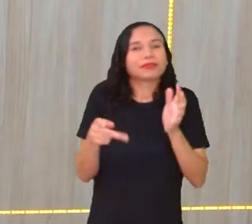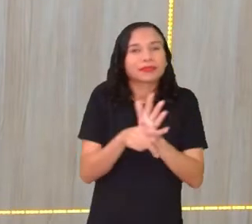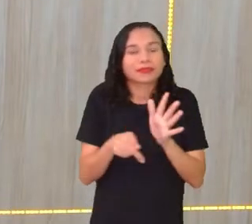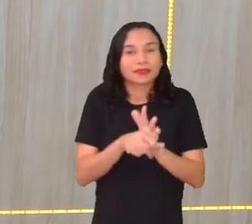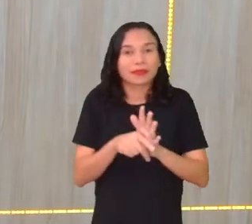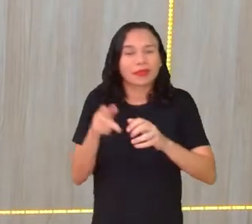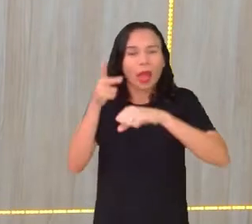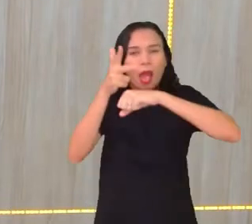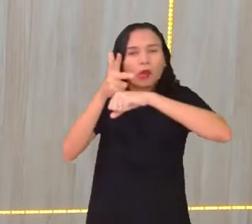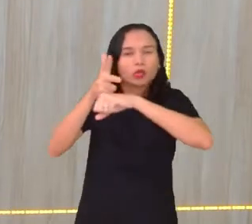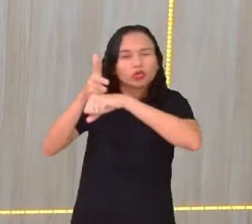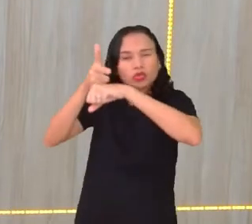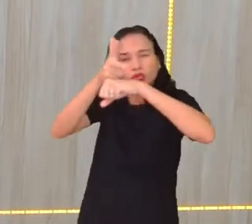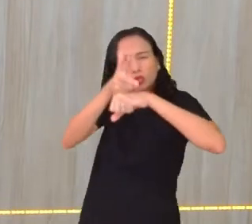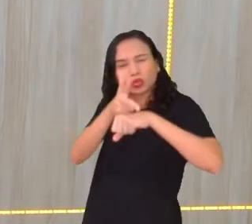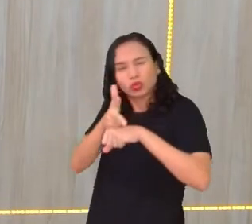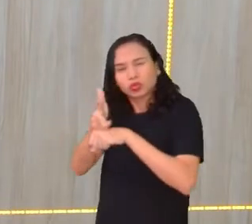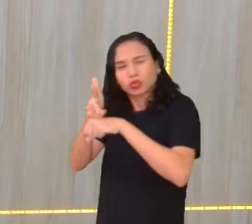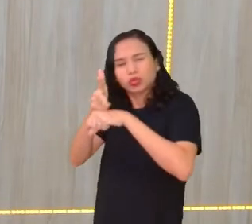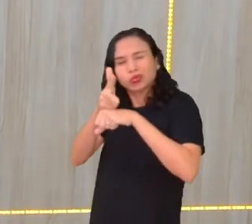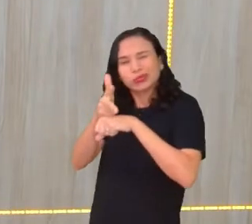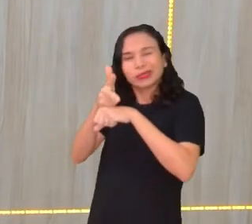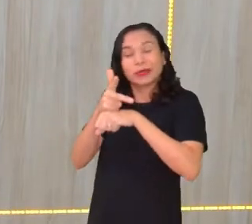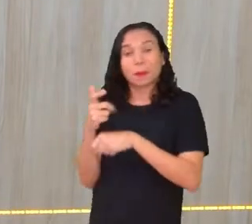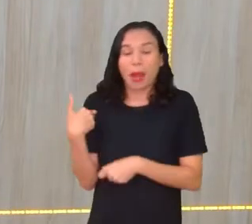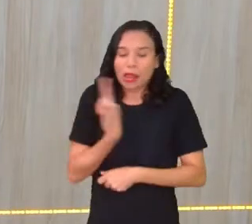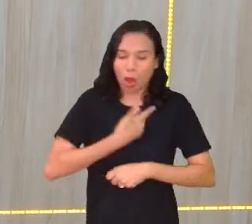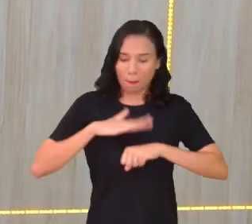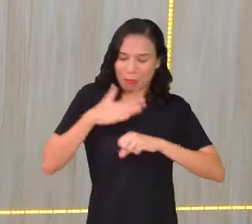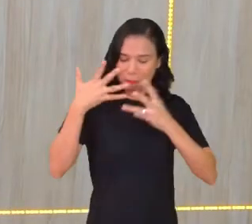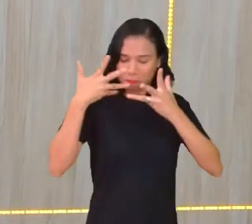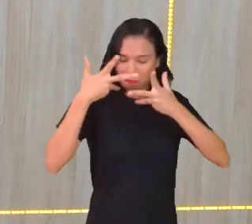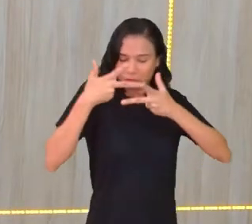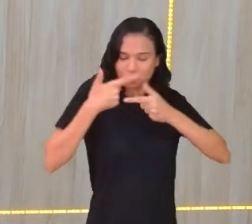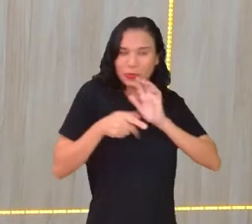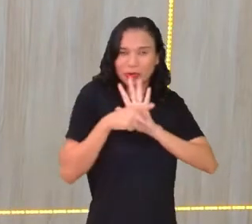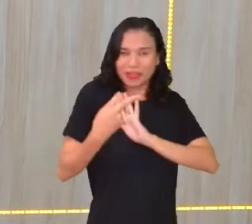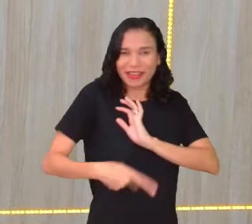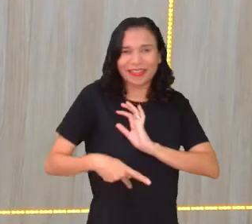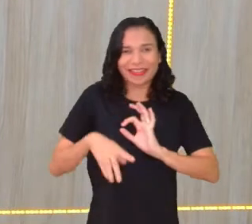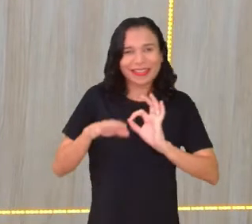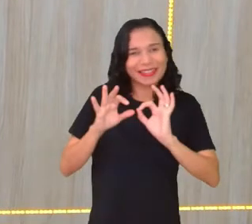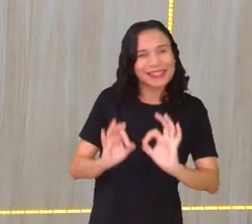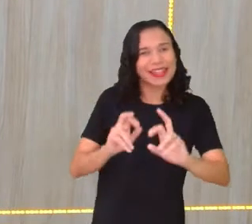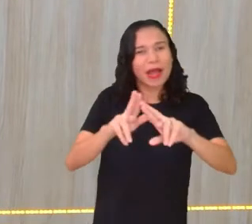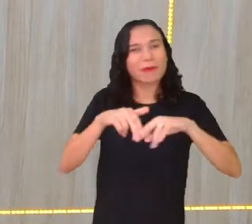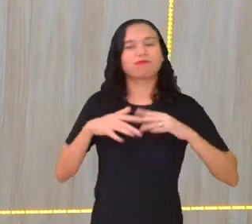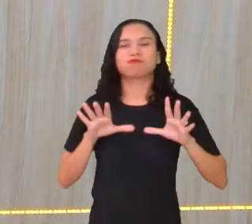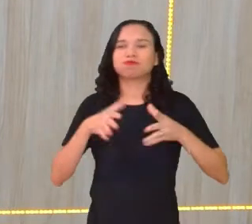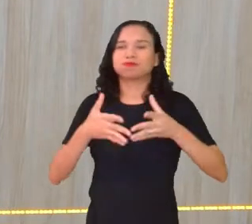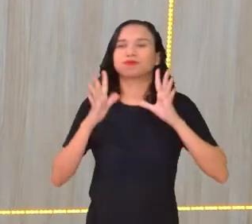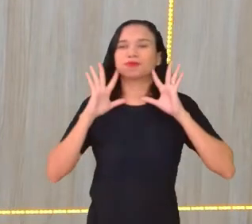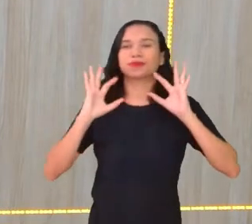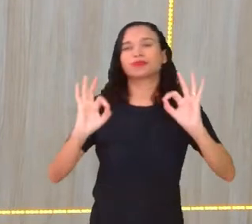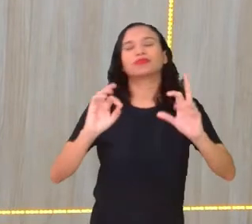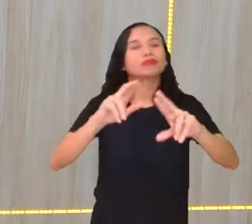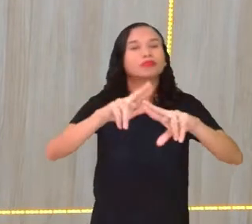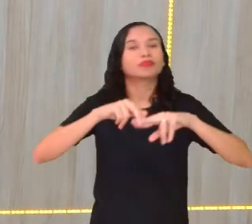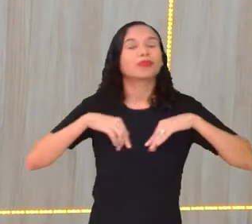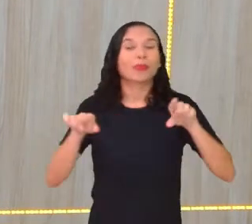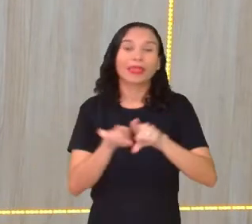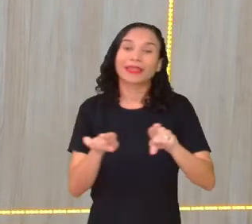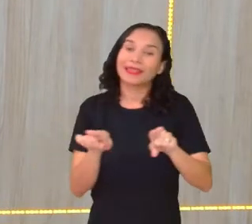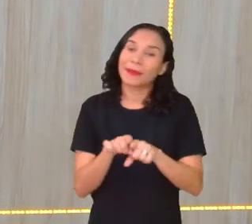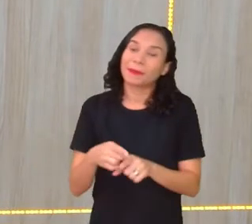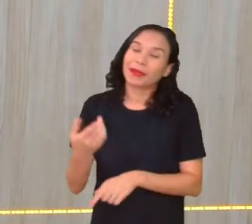as câmeras para que eles façam milagre, eles deixam a gente mais bonito aqui na tela. Então é uma equipe fantástica. E a